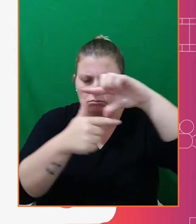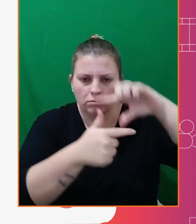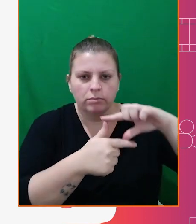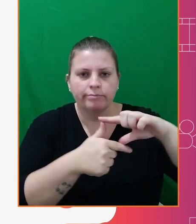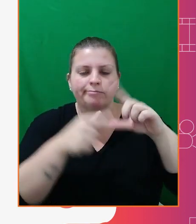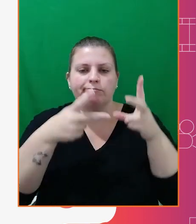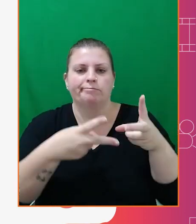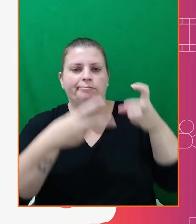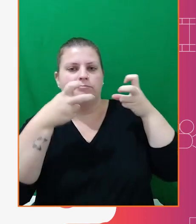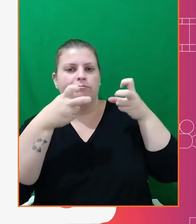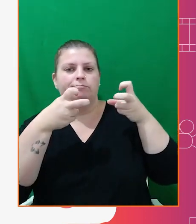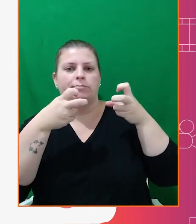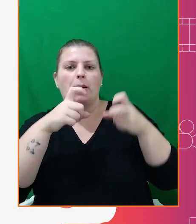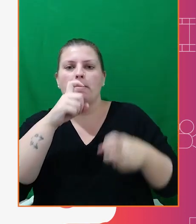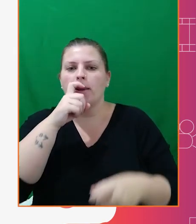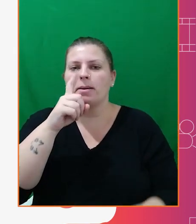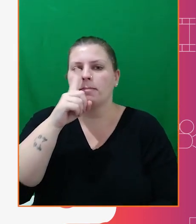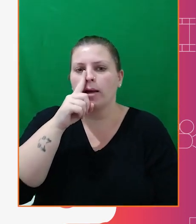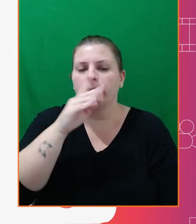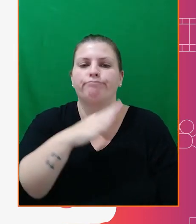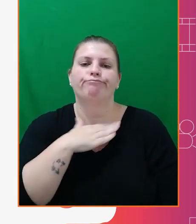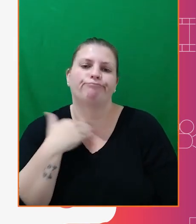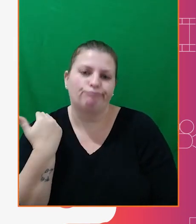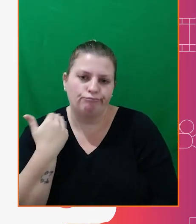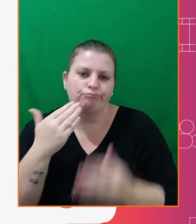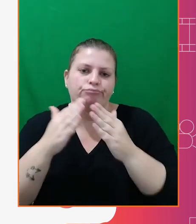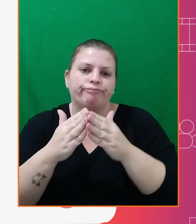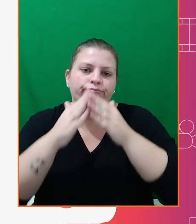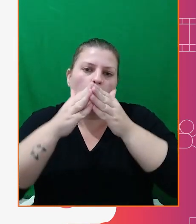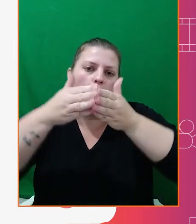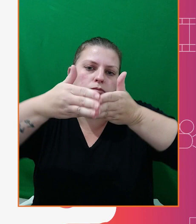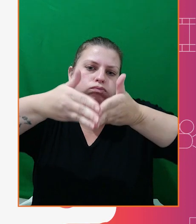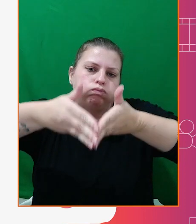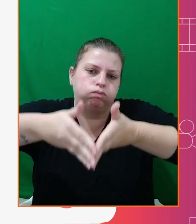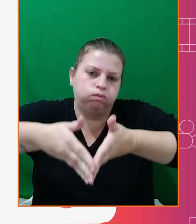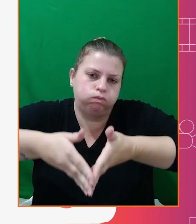naufrágio. Os quadros seguintes mostram